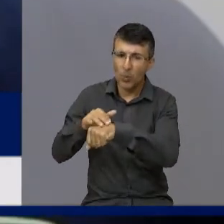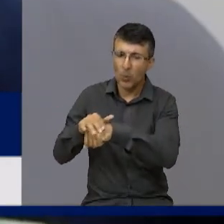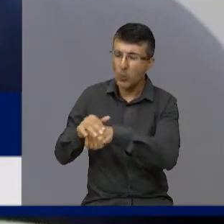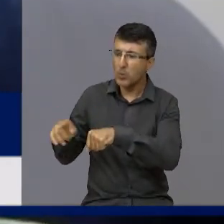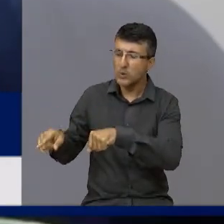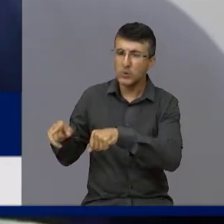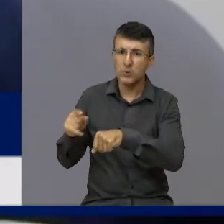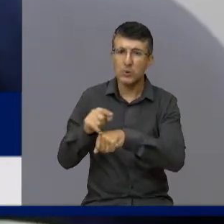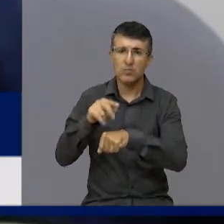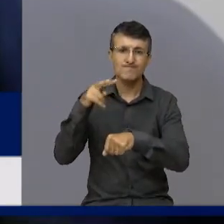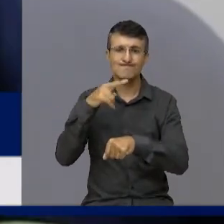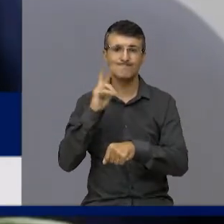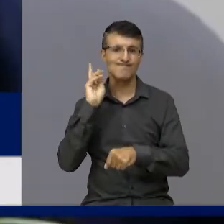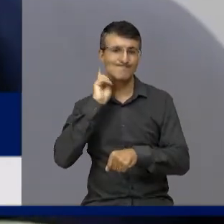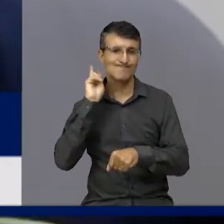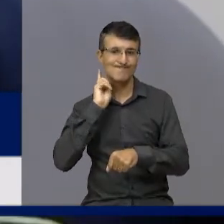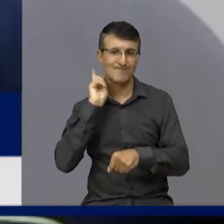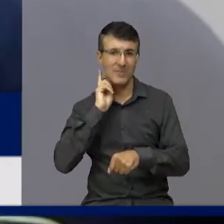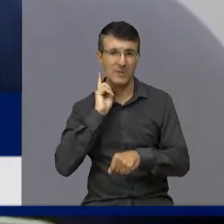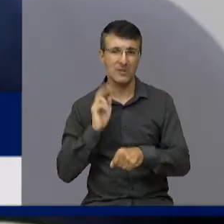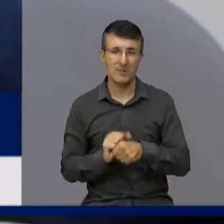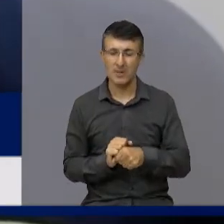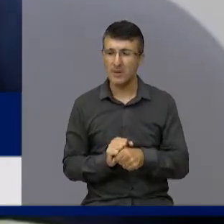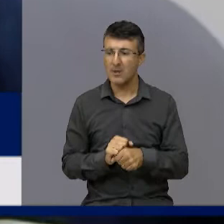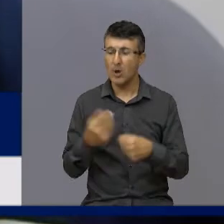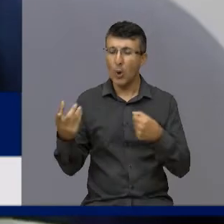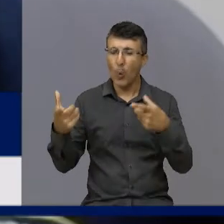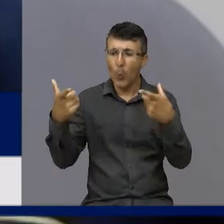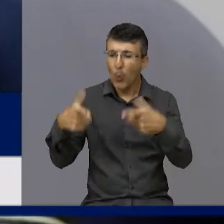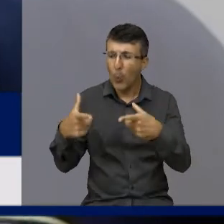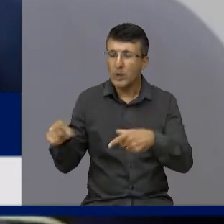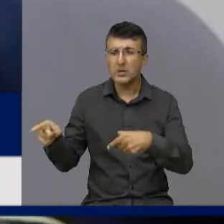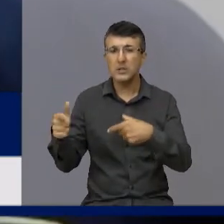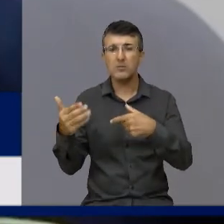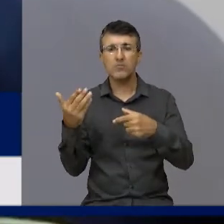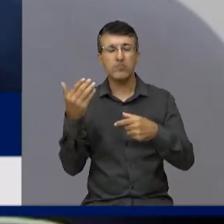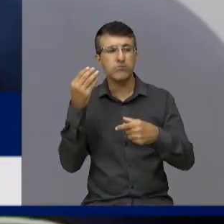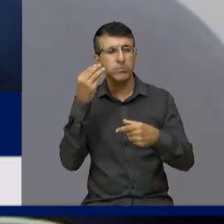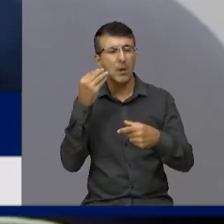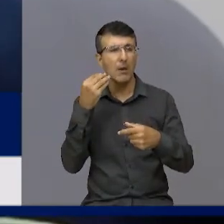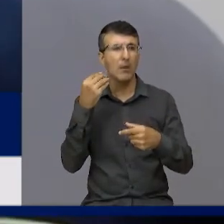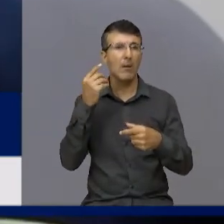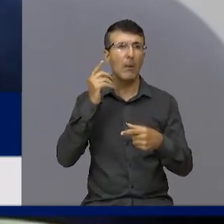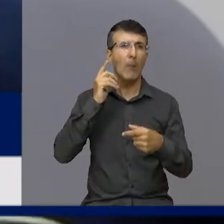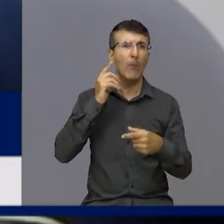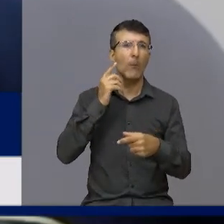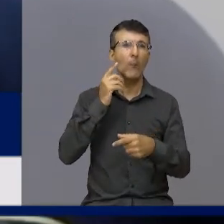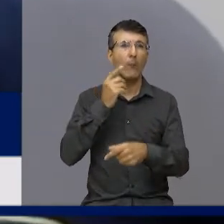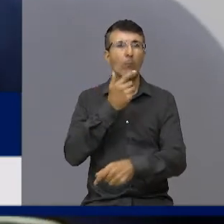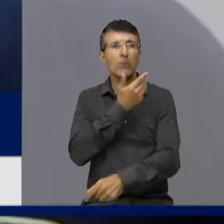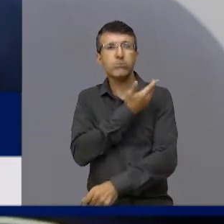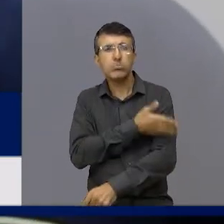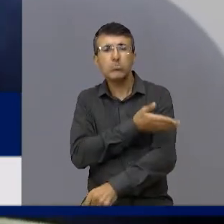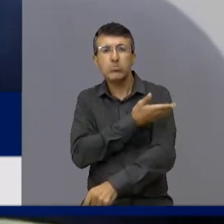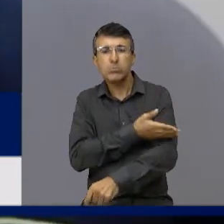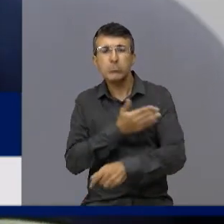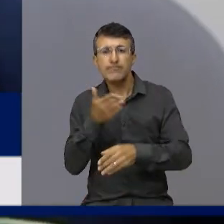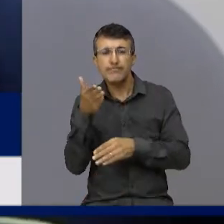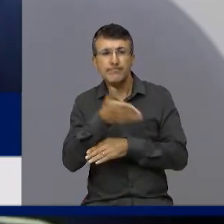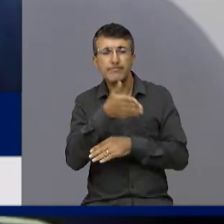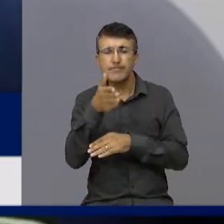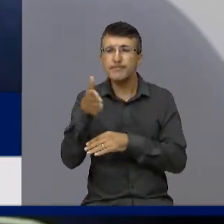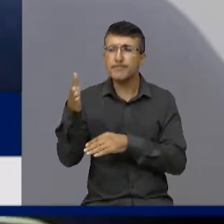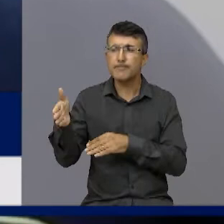ela costuma frequentar, casa, trabalho, algum lugar de rotina que ela frequente, que ela gostaria que a